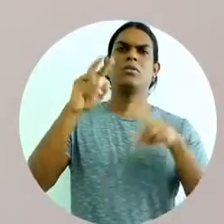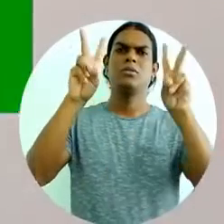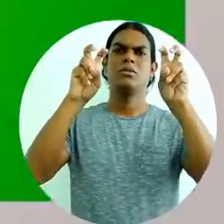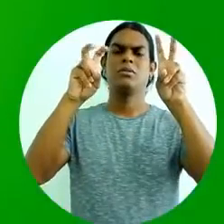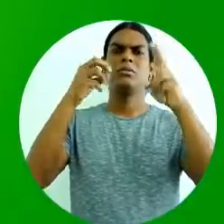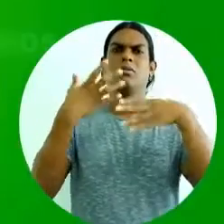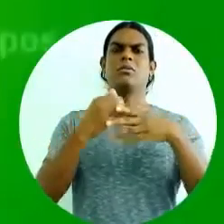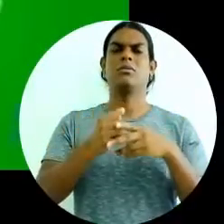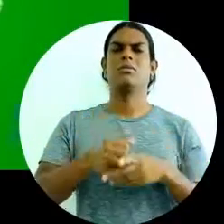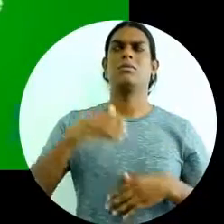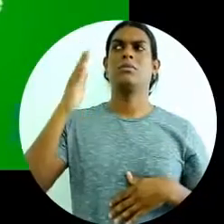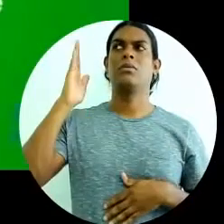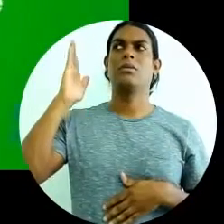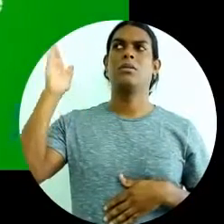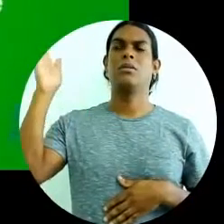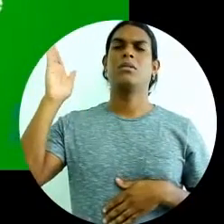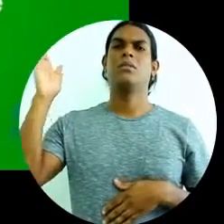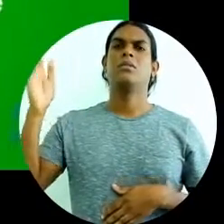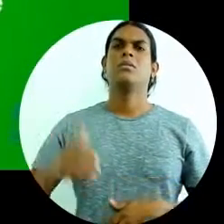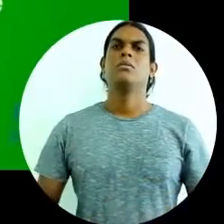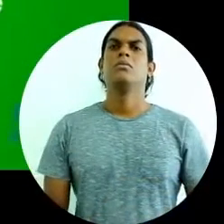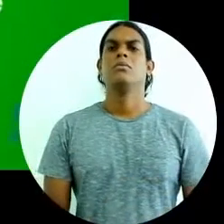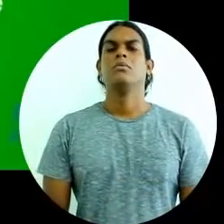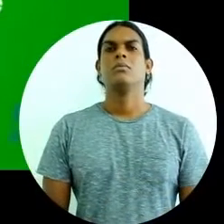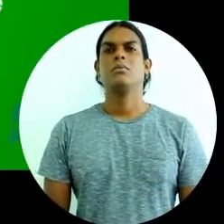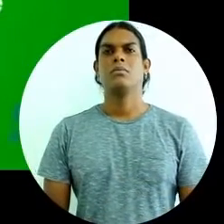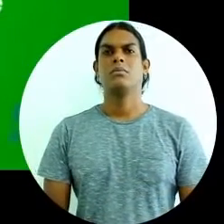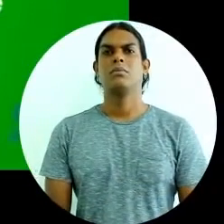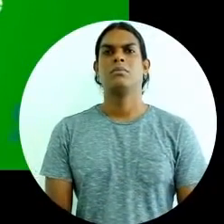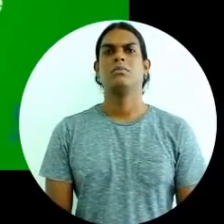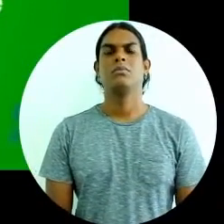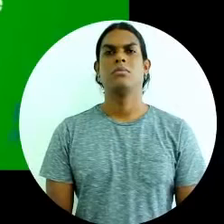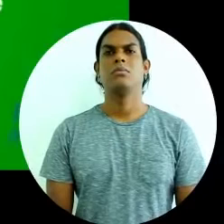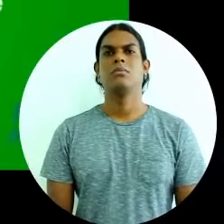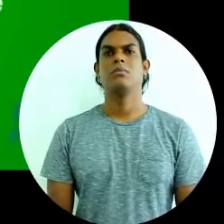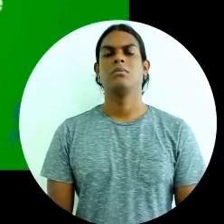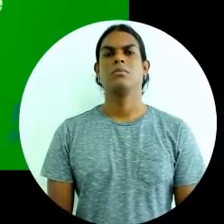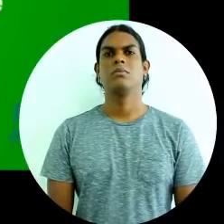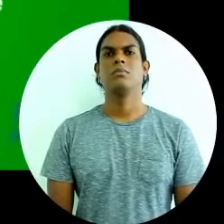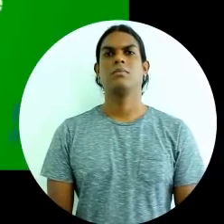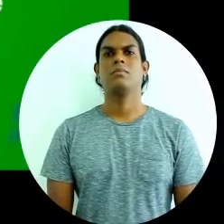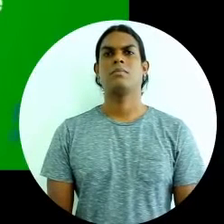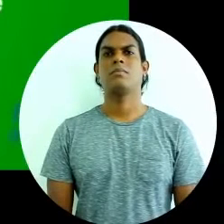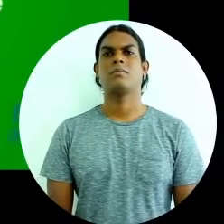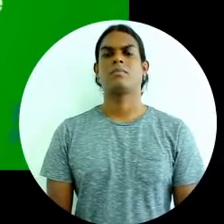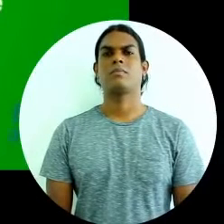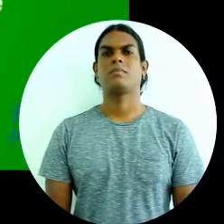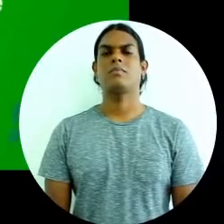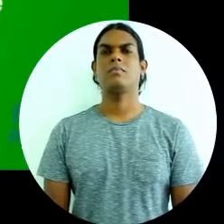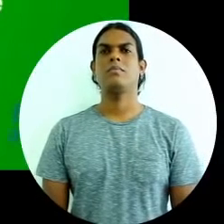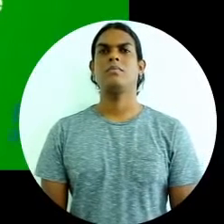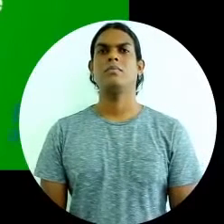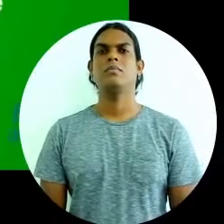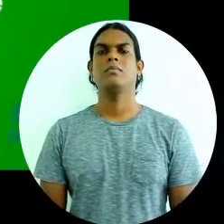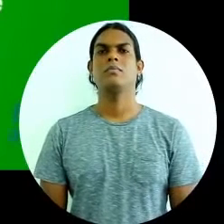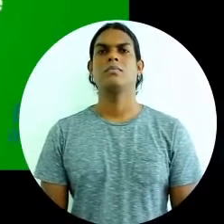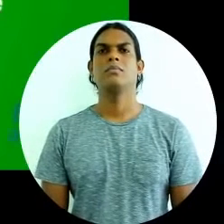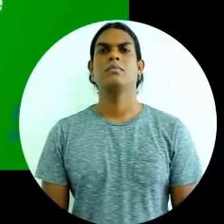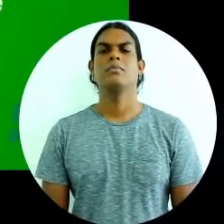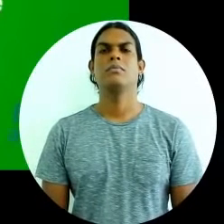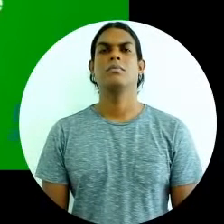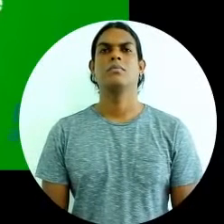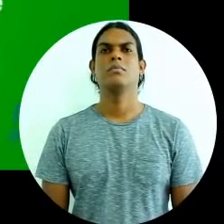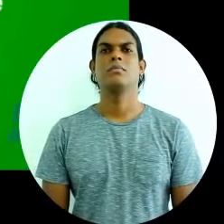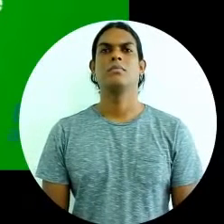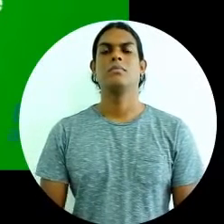3 conteúdos. O primeiro deles é compreender o conceito de avaliação, aspectos centrais e